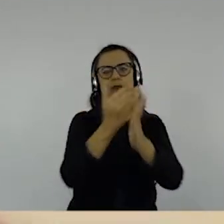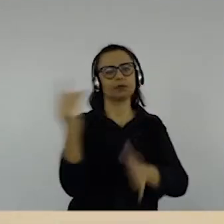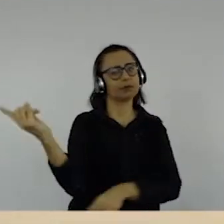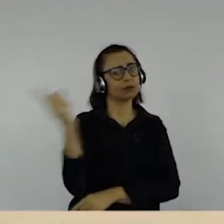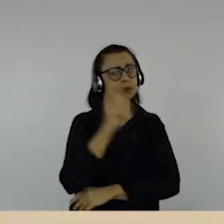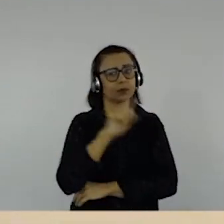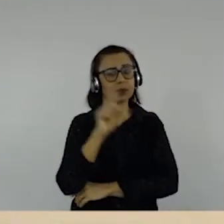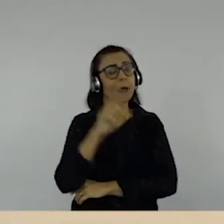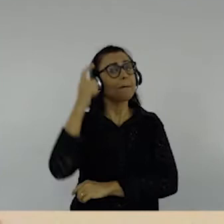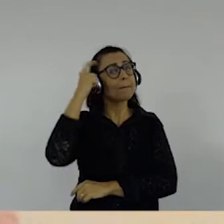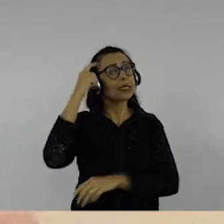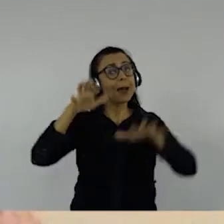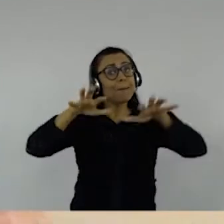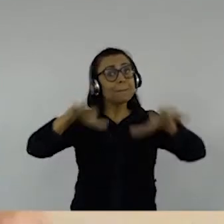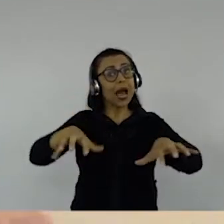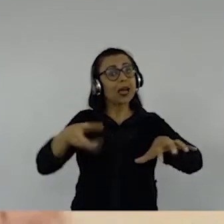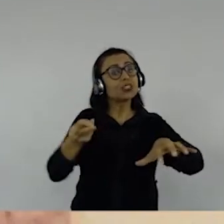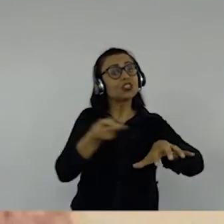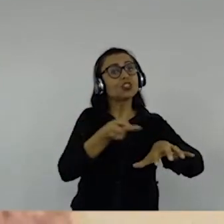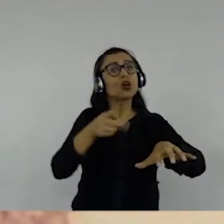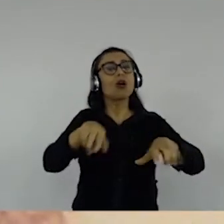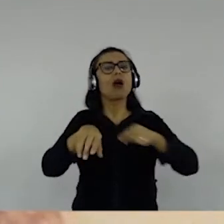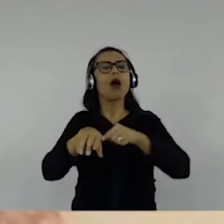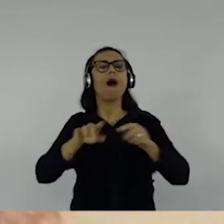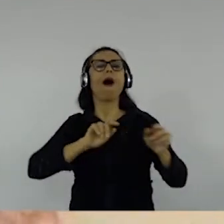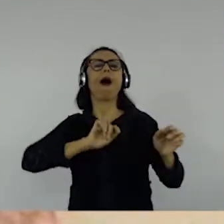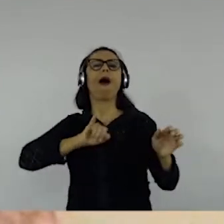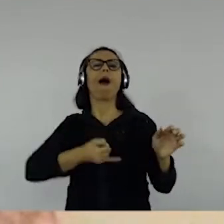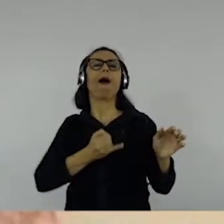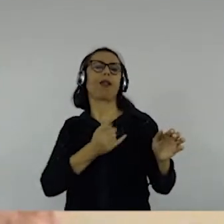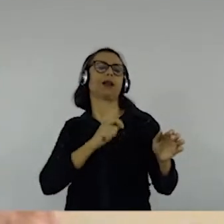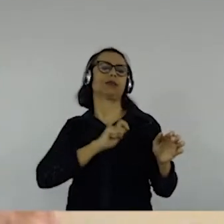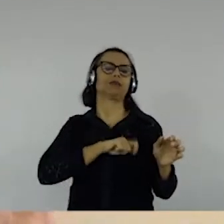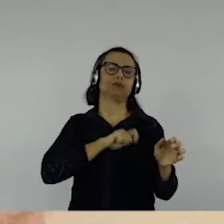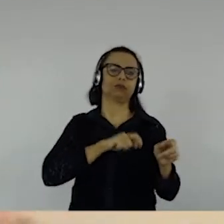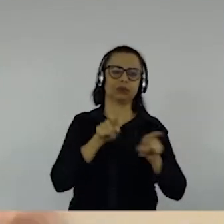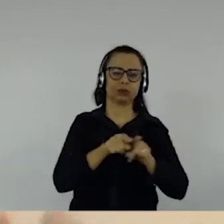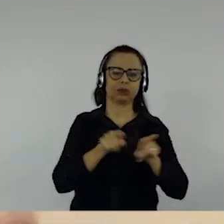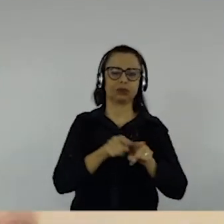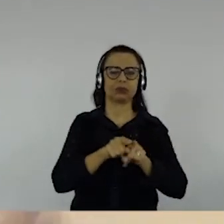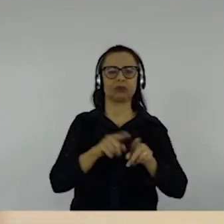imaginar que uma das partes, a pretexto de um direito de renegociar, se